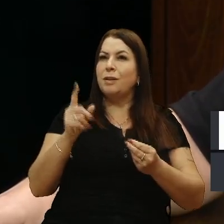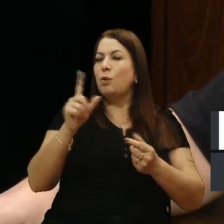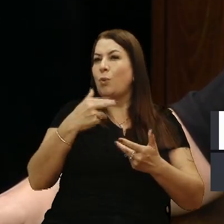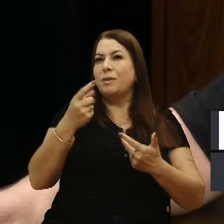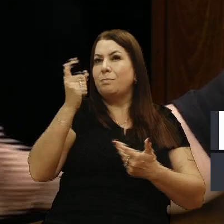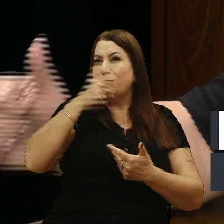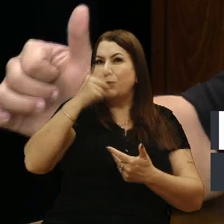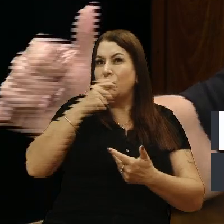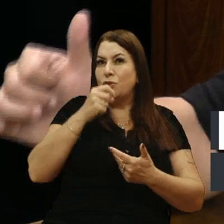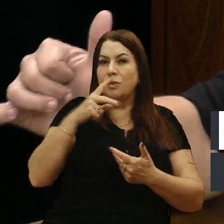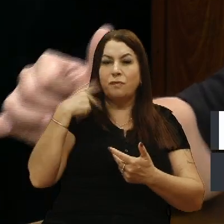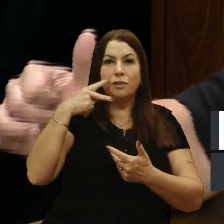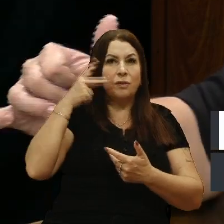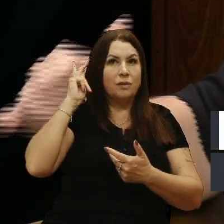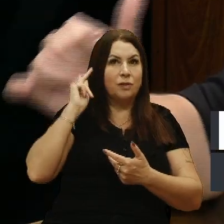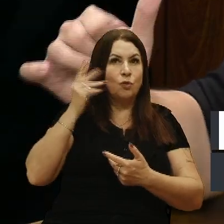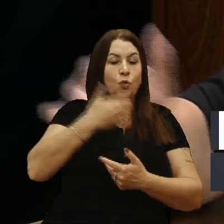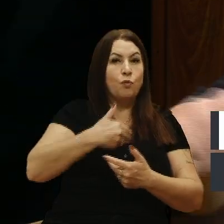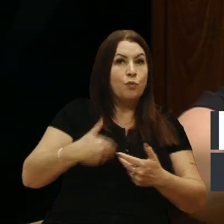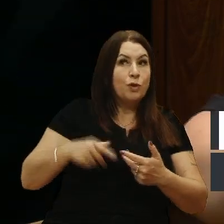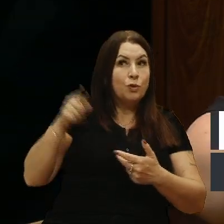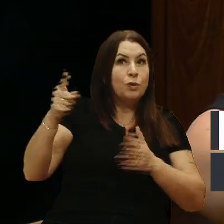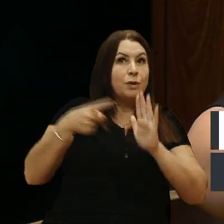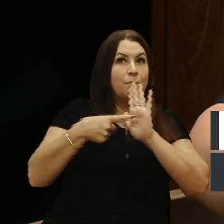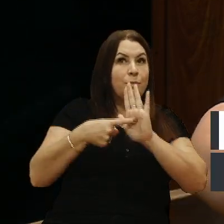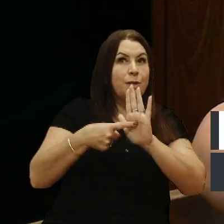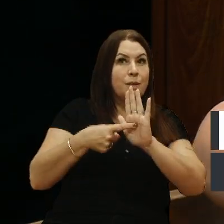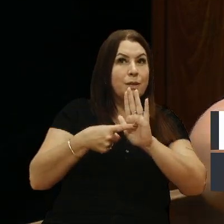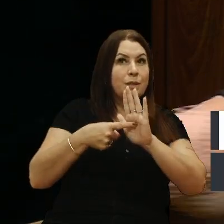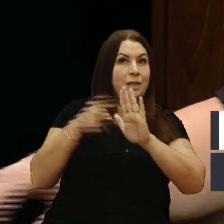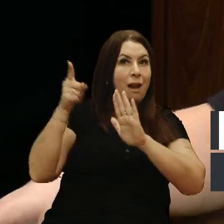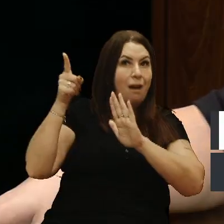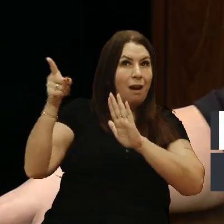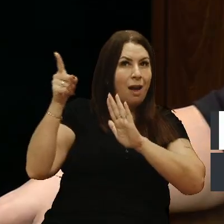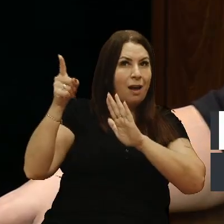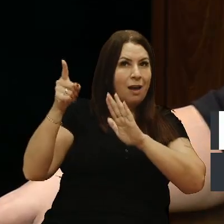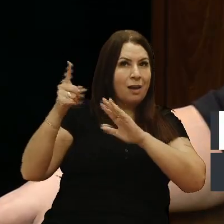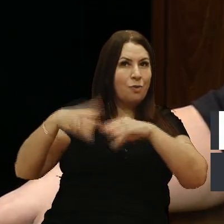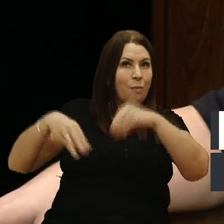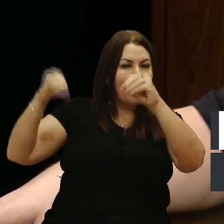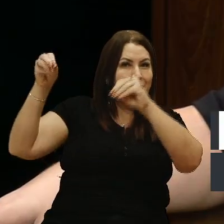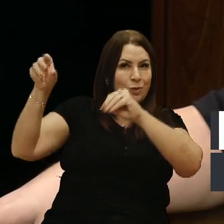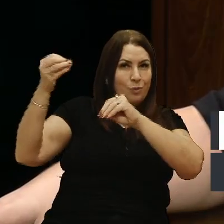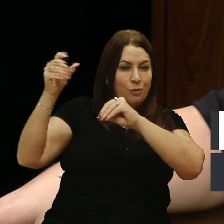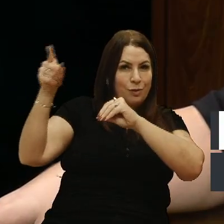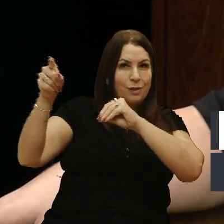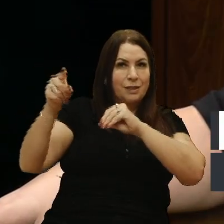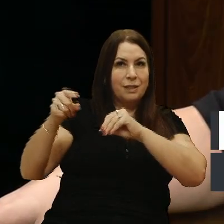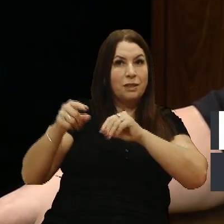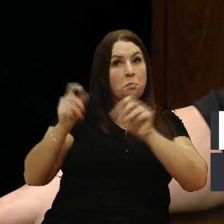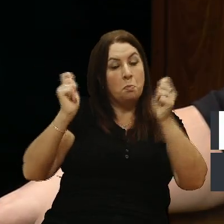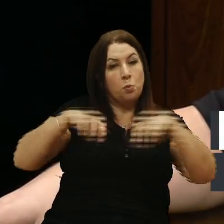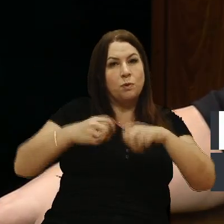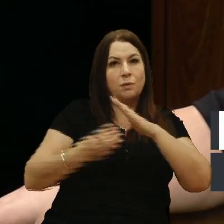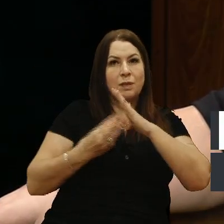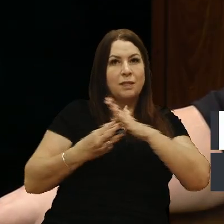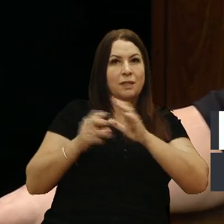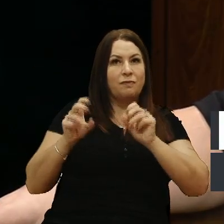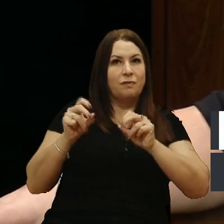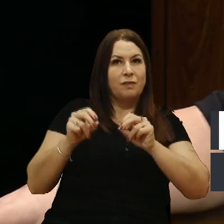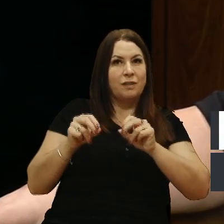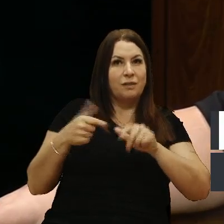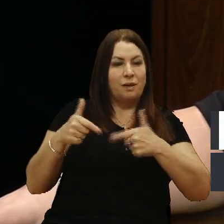vereador Iago, que o governador mesmo apresenta no Palácio a possível terceirização e privatização